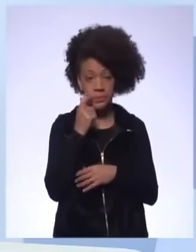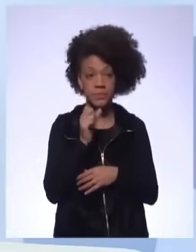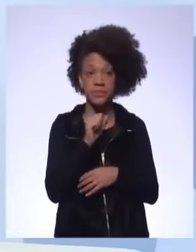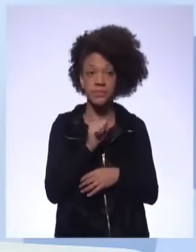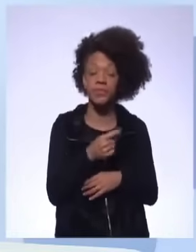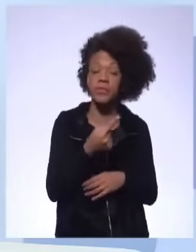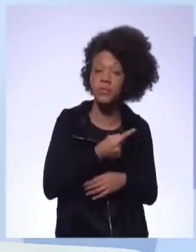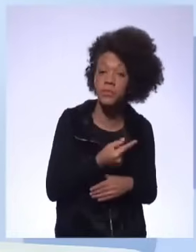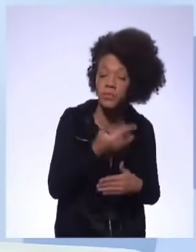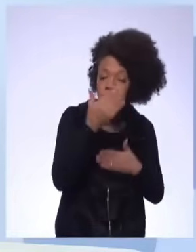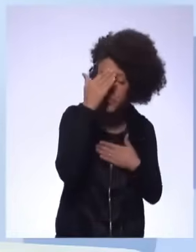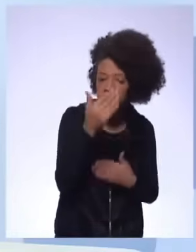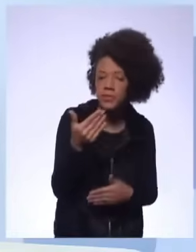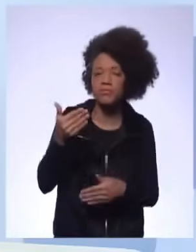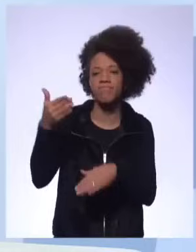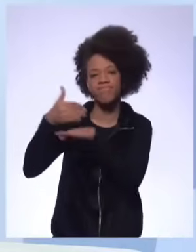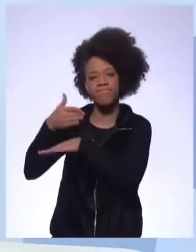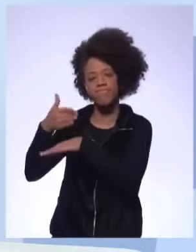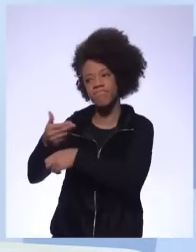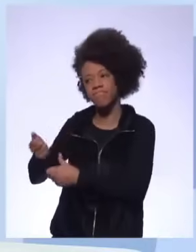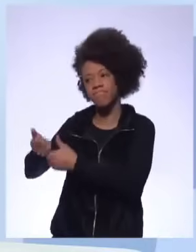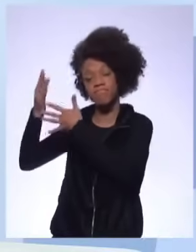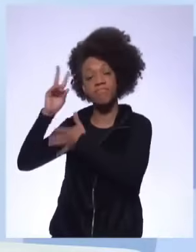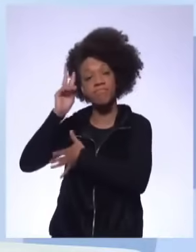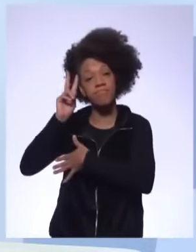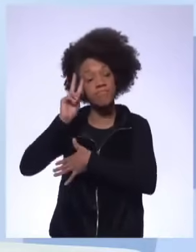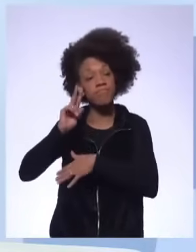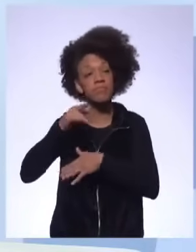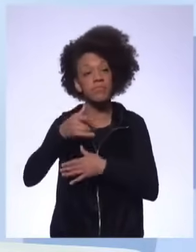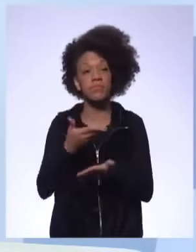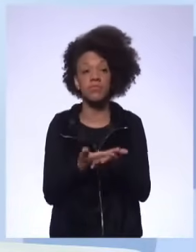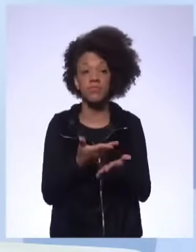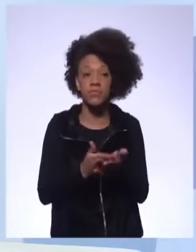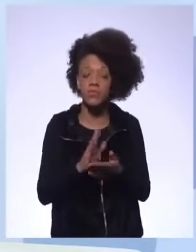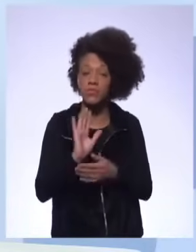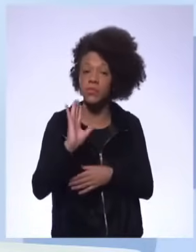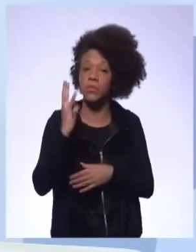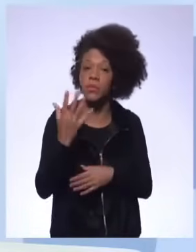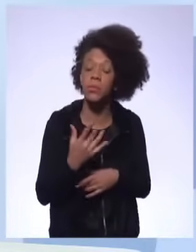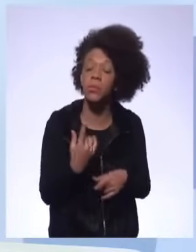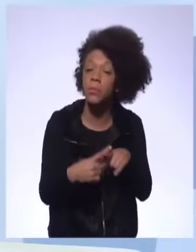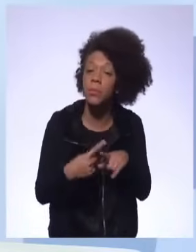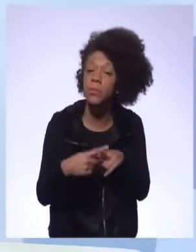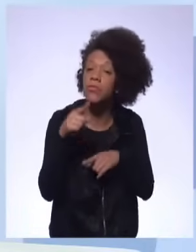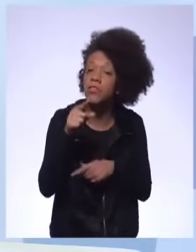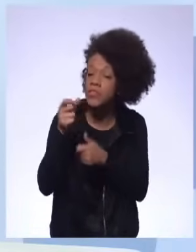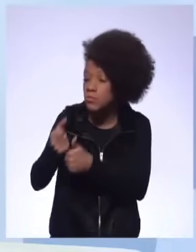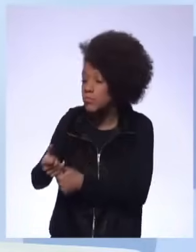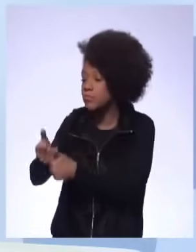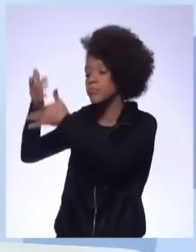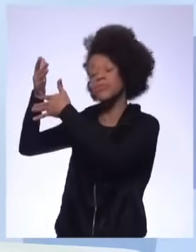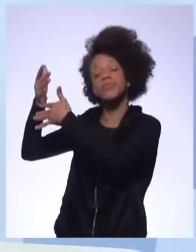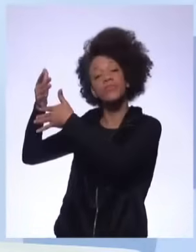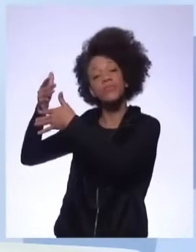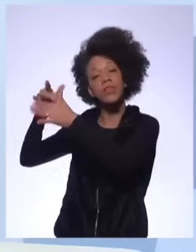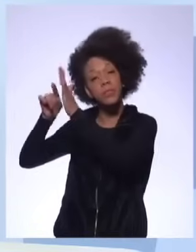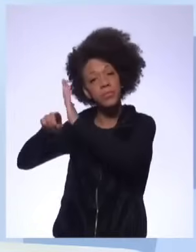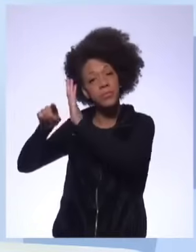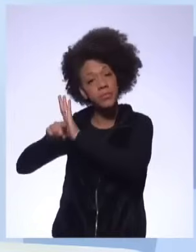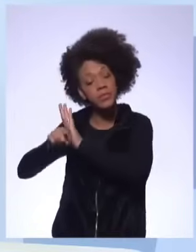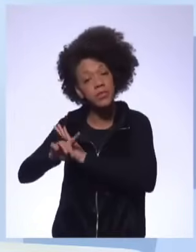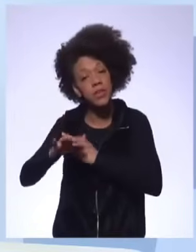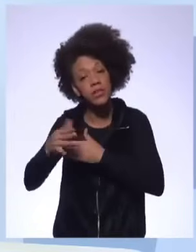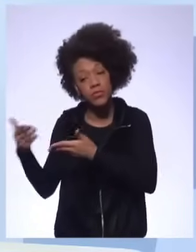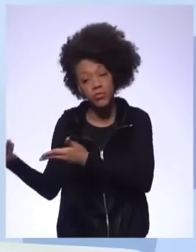são, primeiro, agradecer a participação de vocês e lembrá-los novamente que essa aula aconteceu porque você deixa as impressões no chat, então a gente